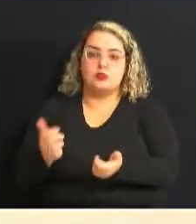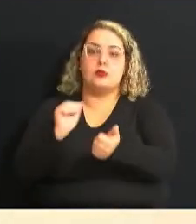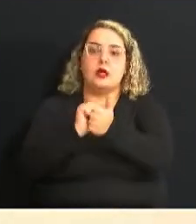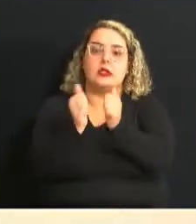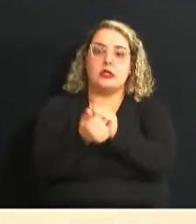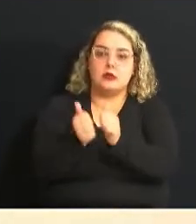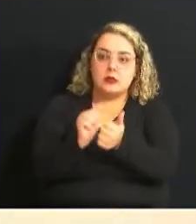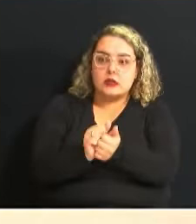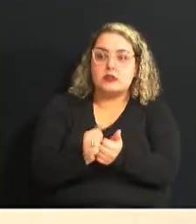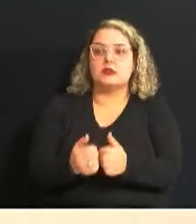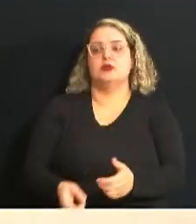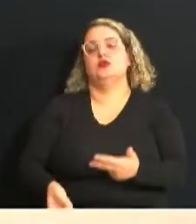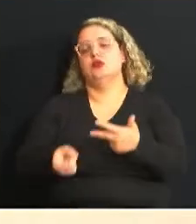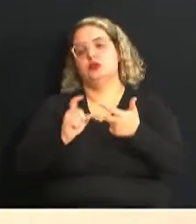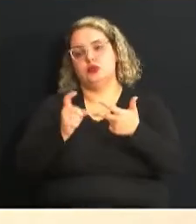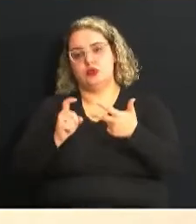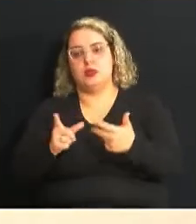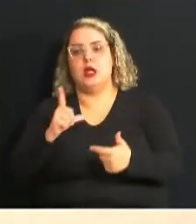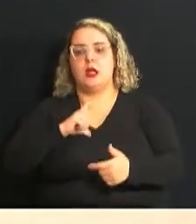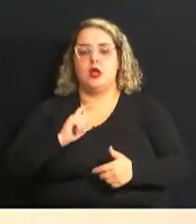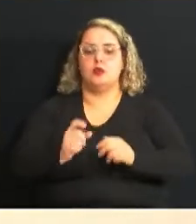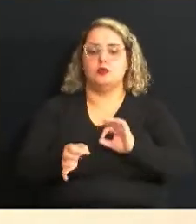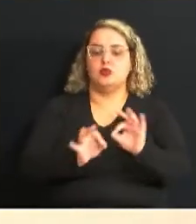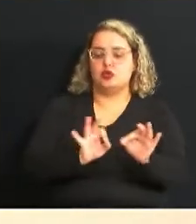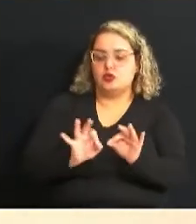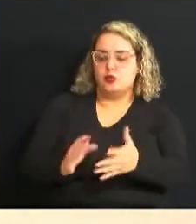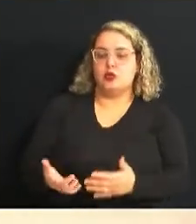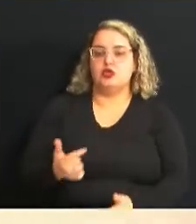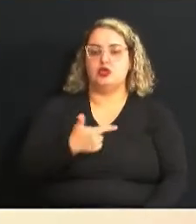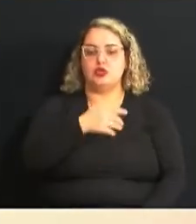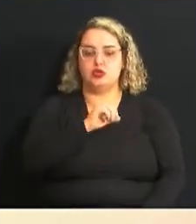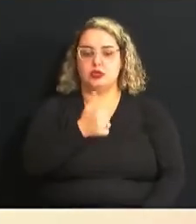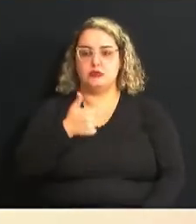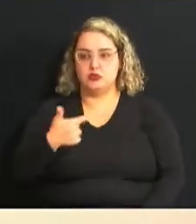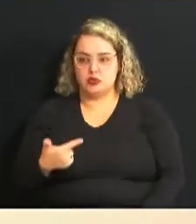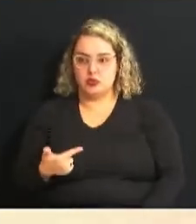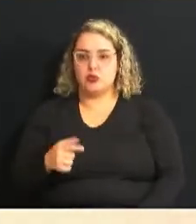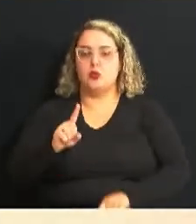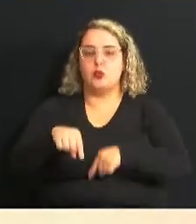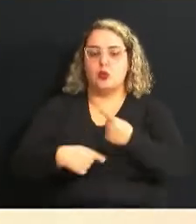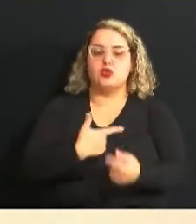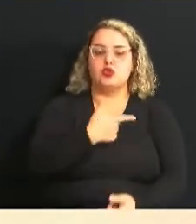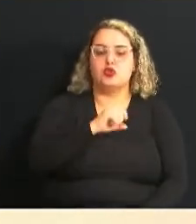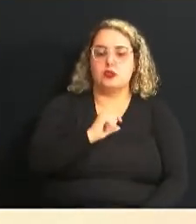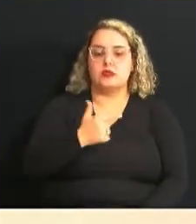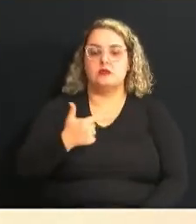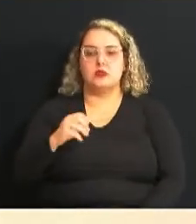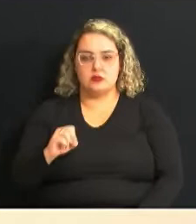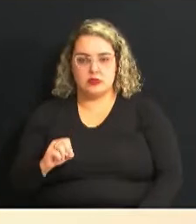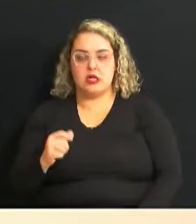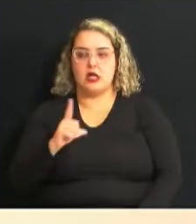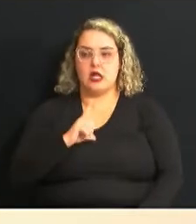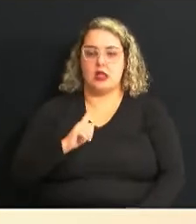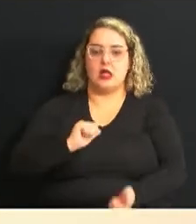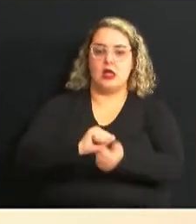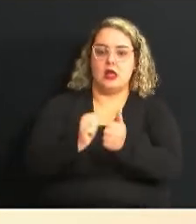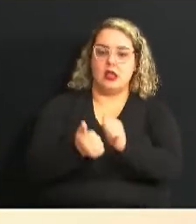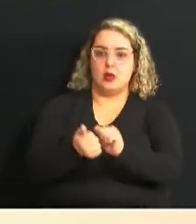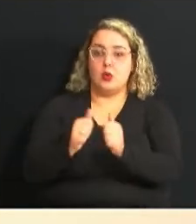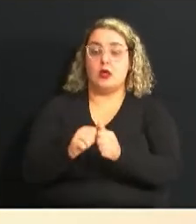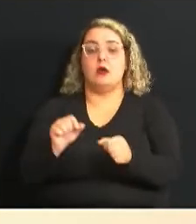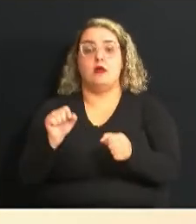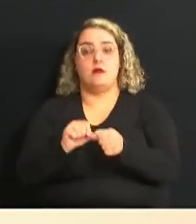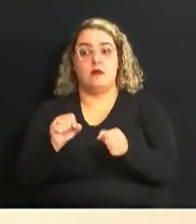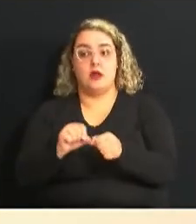projeto do Executivo, Nós temos um projeto de 2012, um outro de 2020, então tem algumas adequações a serem feitas para